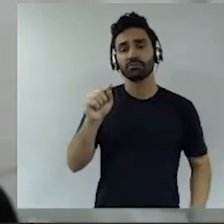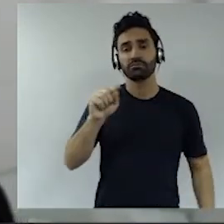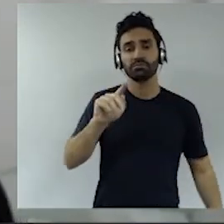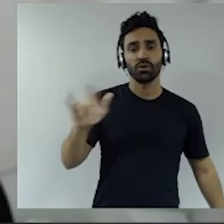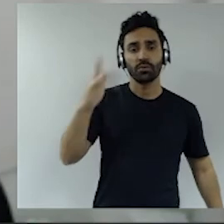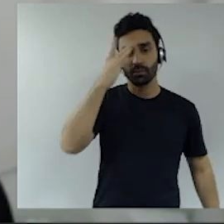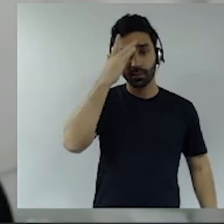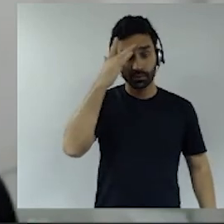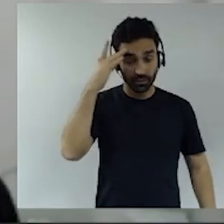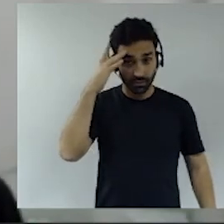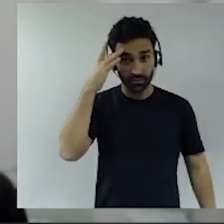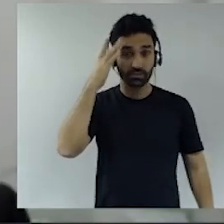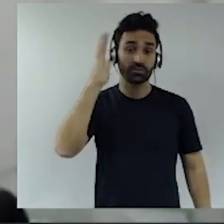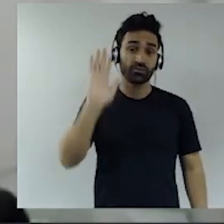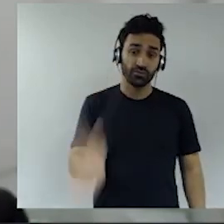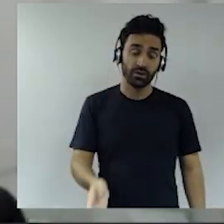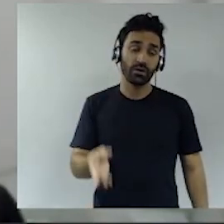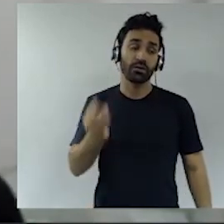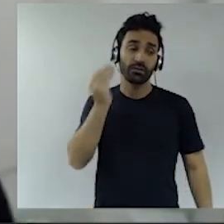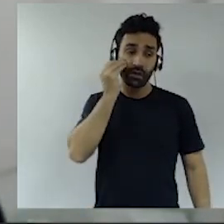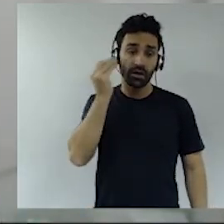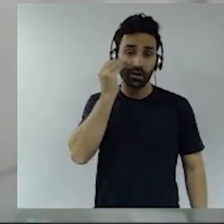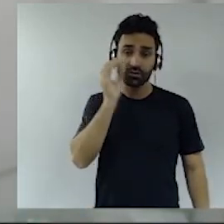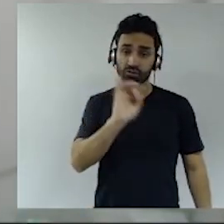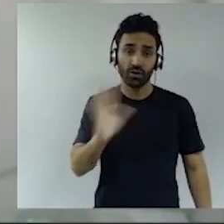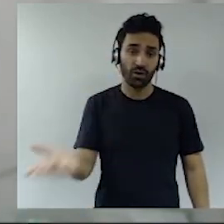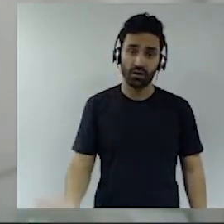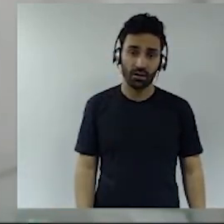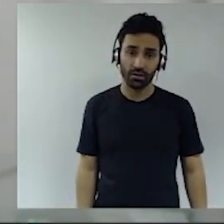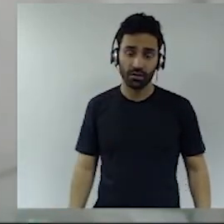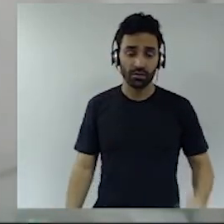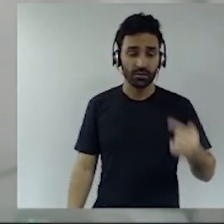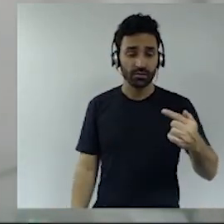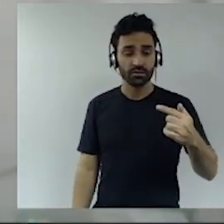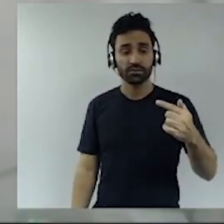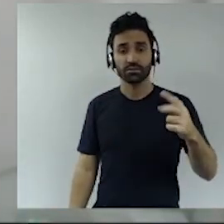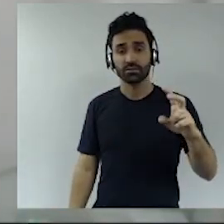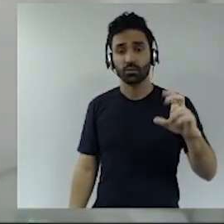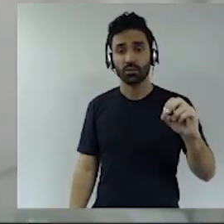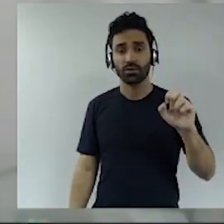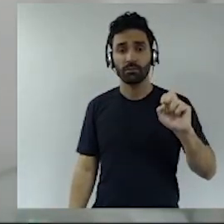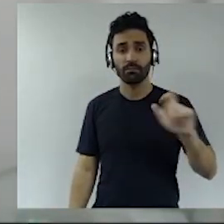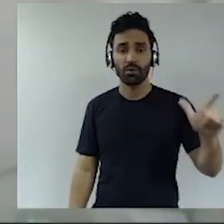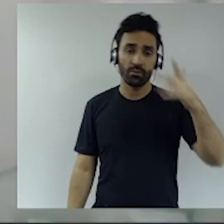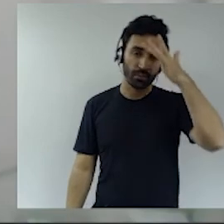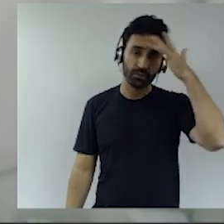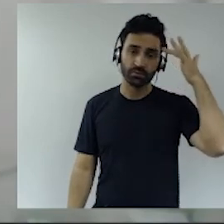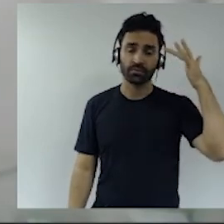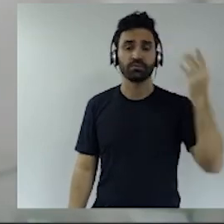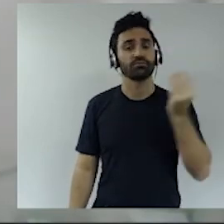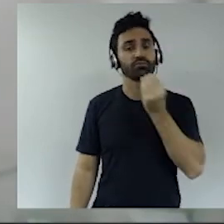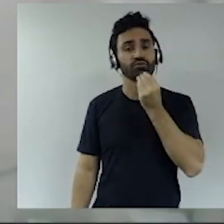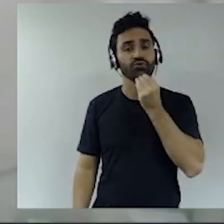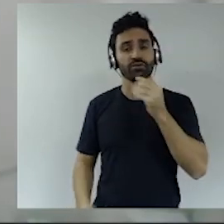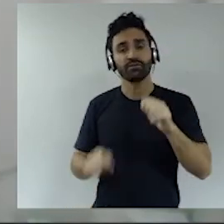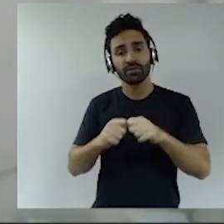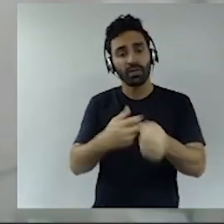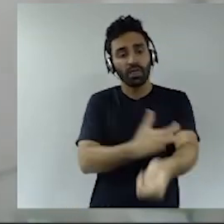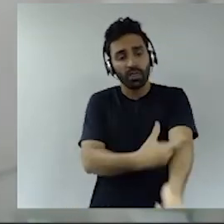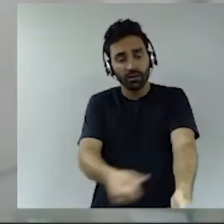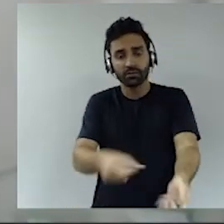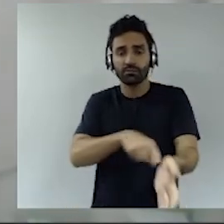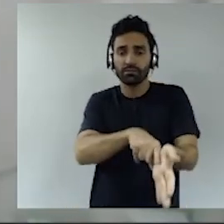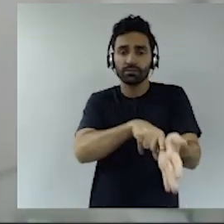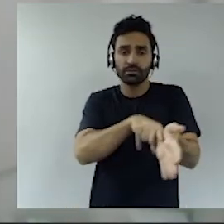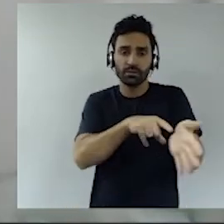pessoas foram testadas, num universo de 750 mil pessoas. Isso demonstra, segundo